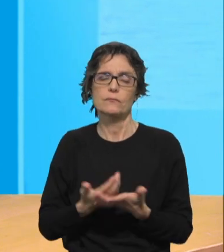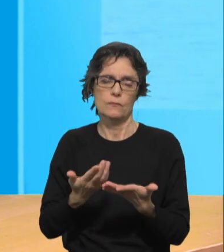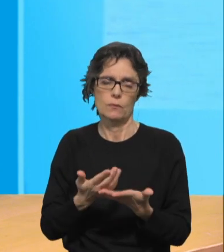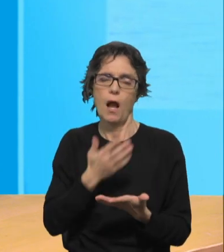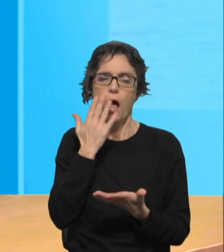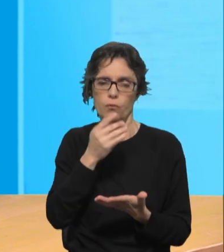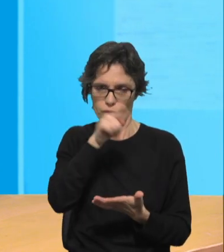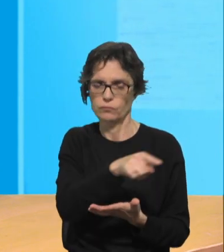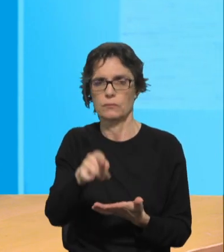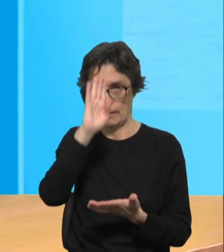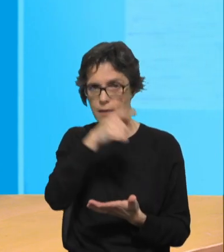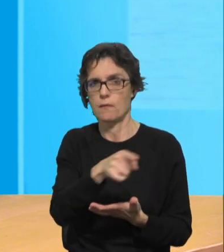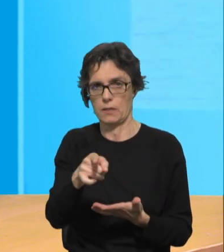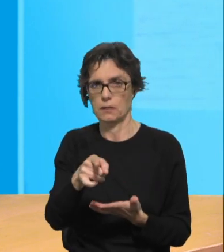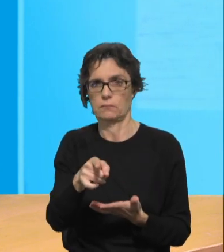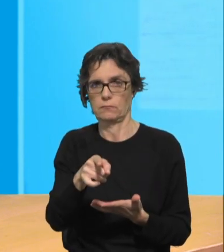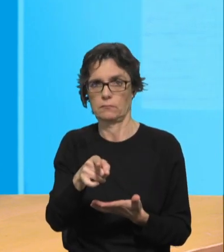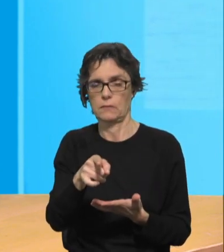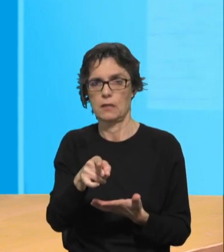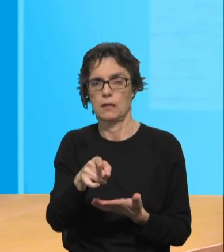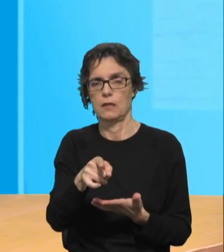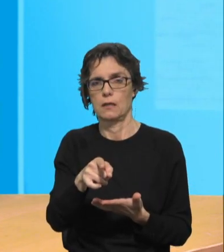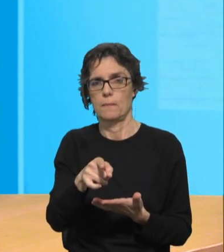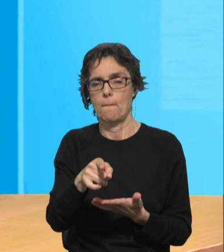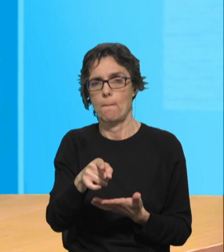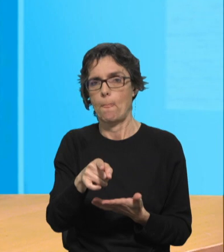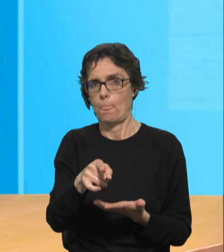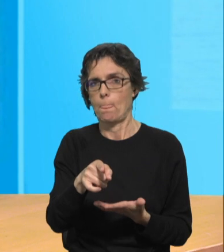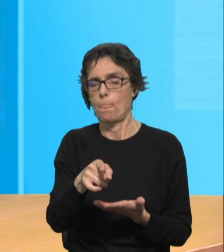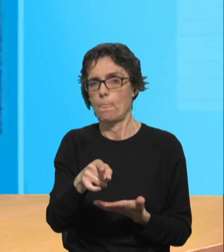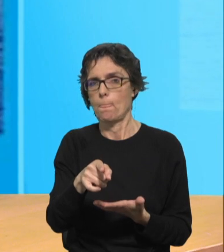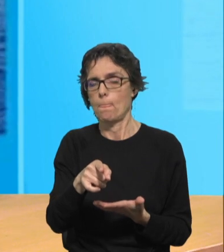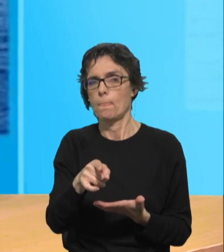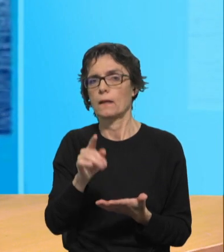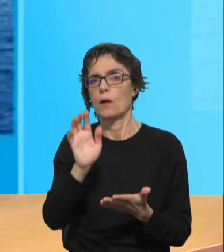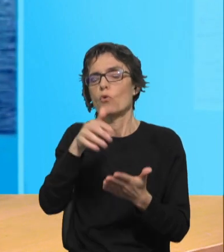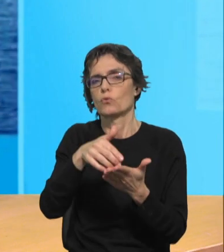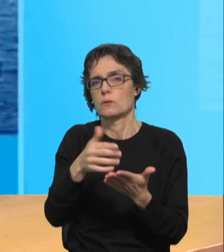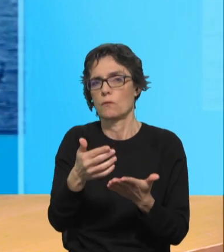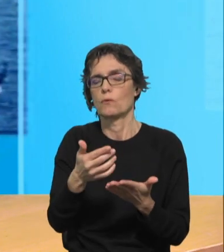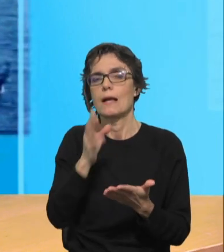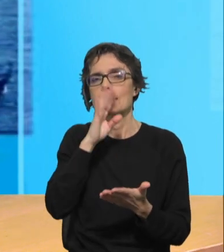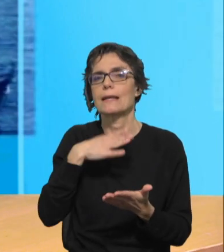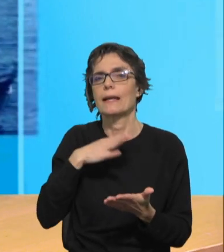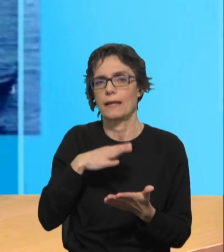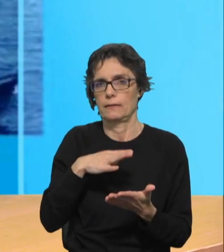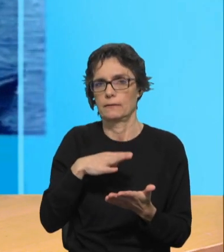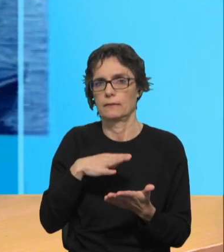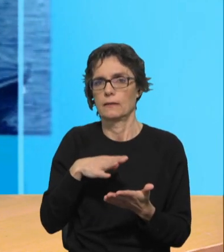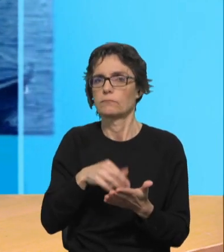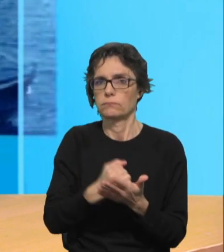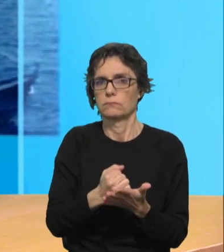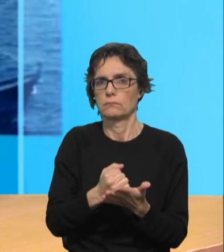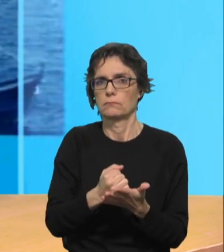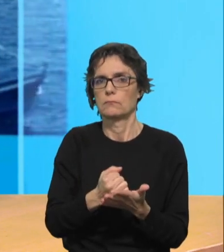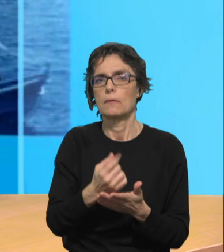ou se calhar uma parte muito considerável dos resultados, vem do seu trabalho. Sem dúvida.